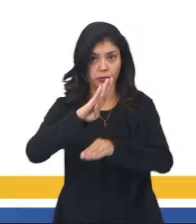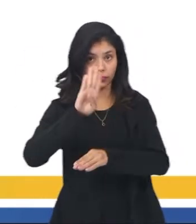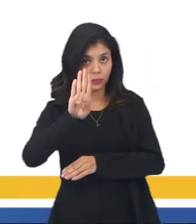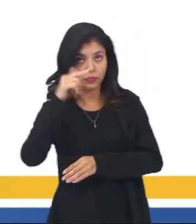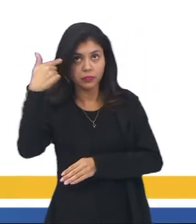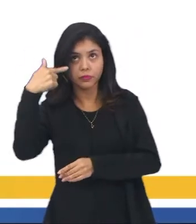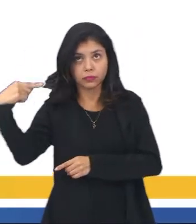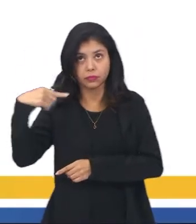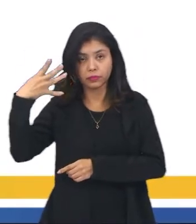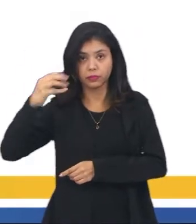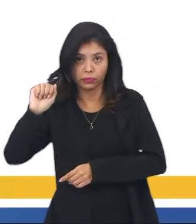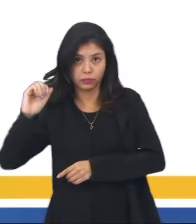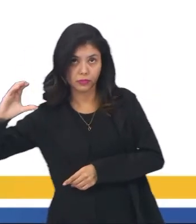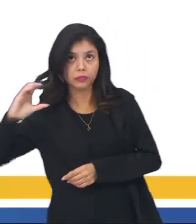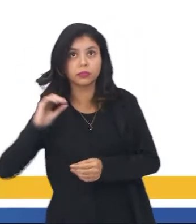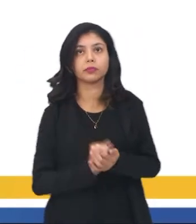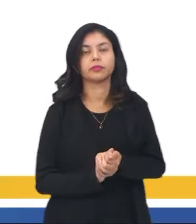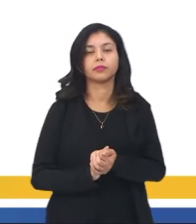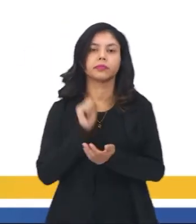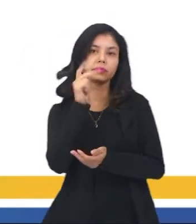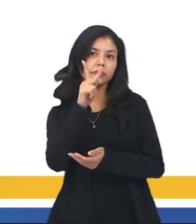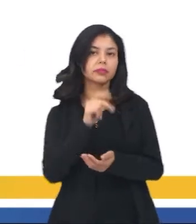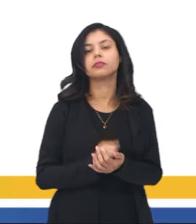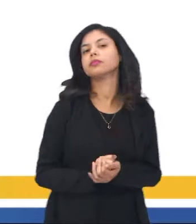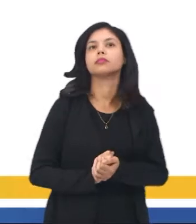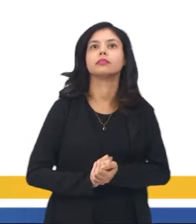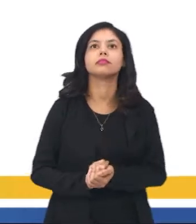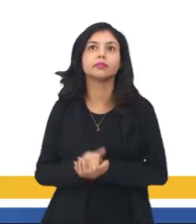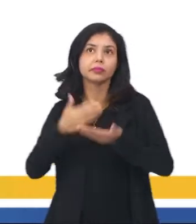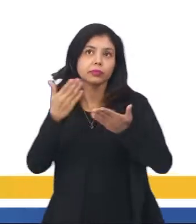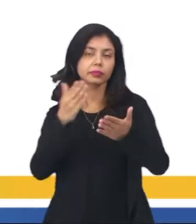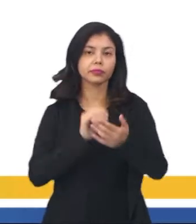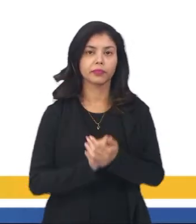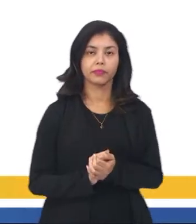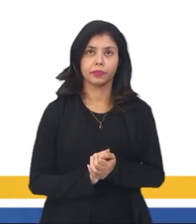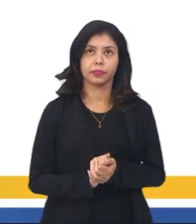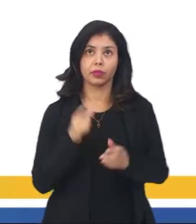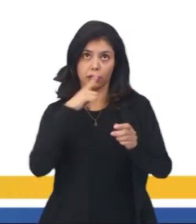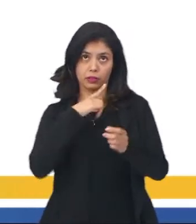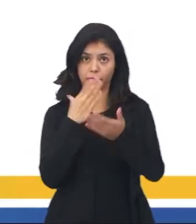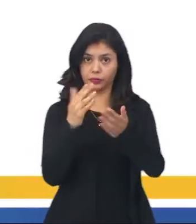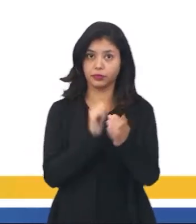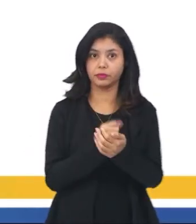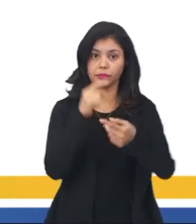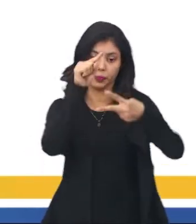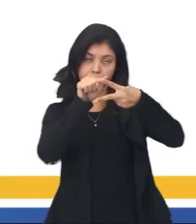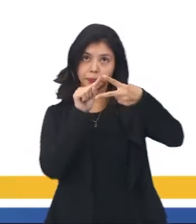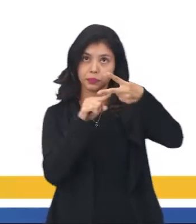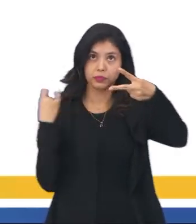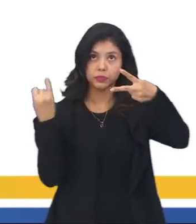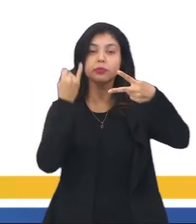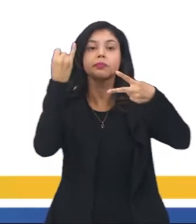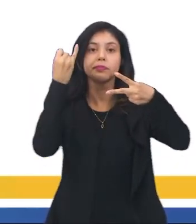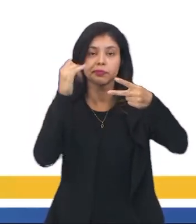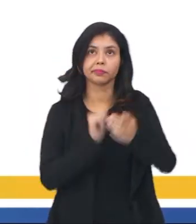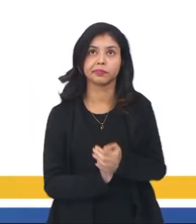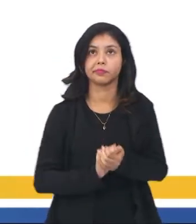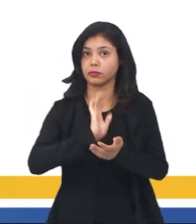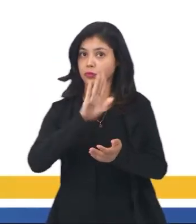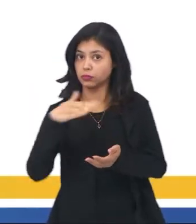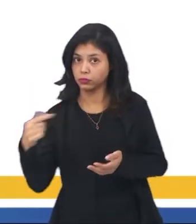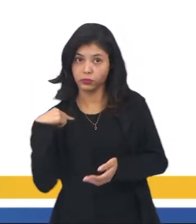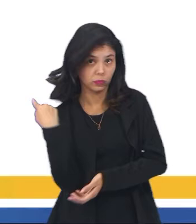b² menos 4ac, tá, ok? Então, aqui nós temos as duas partes principais.